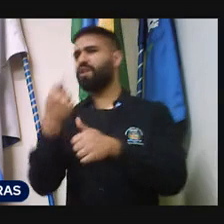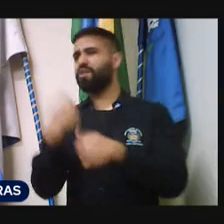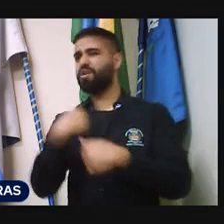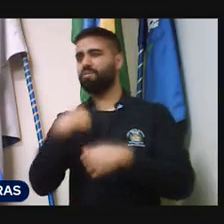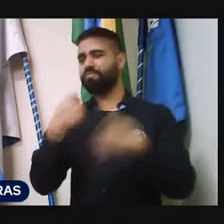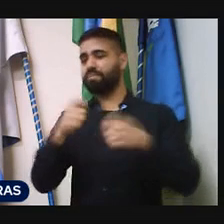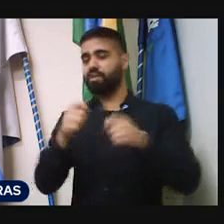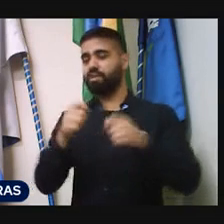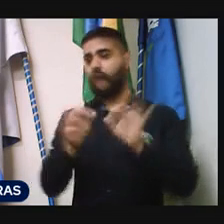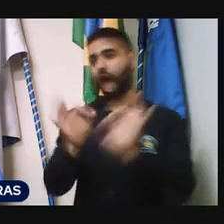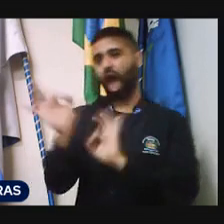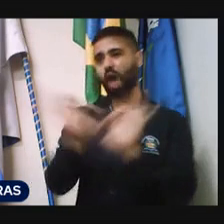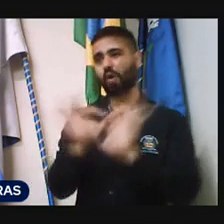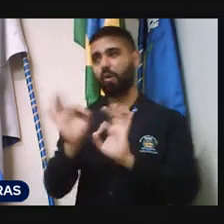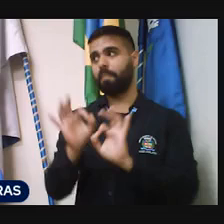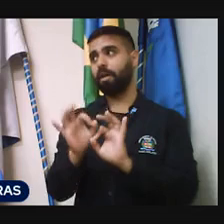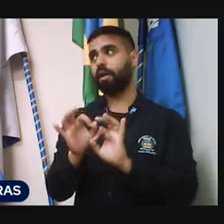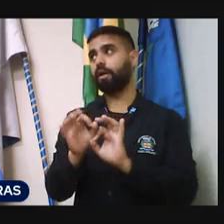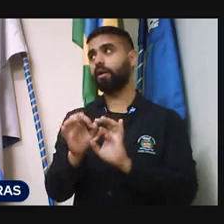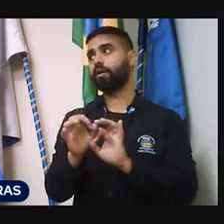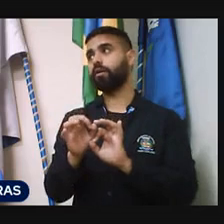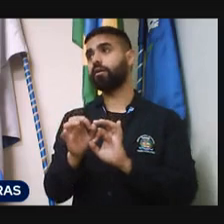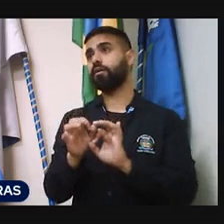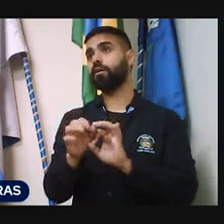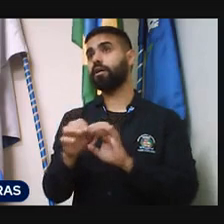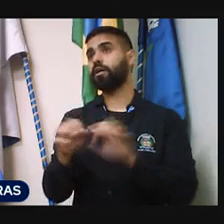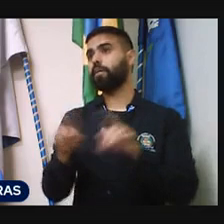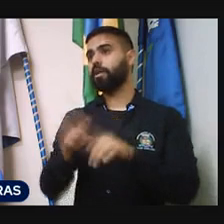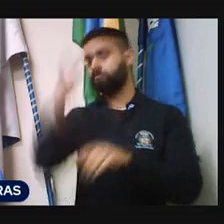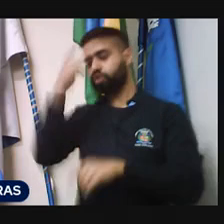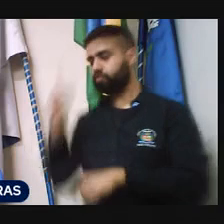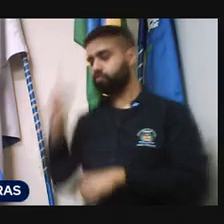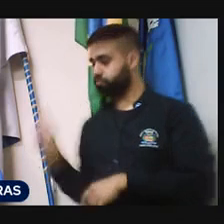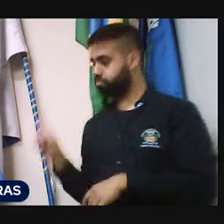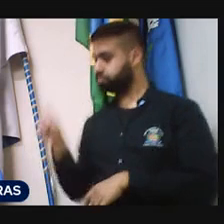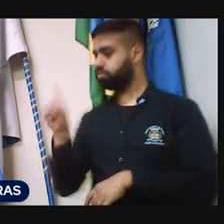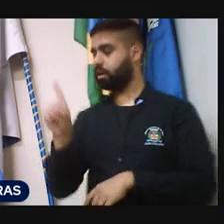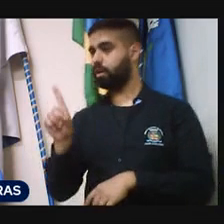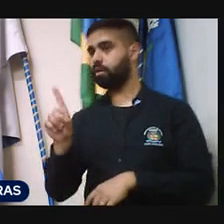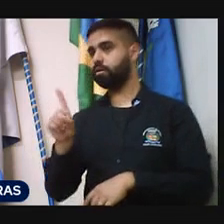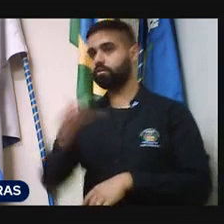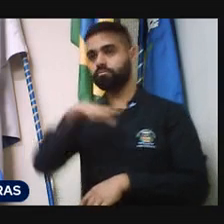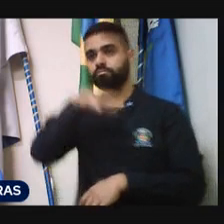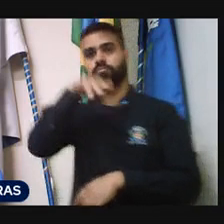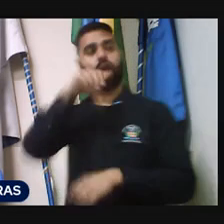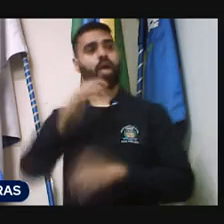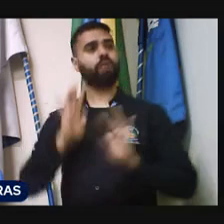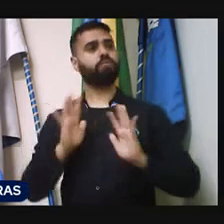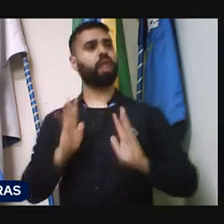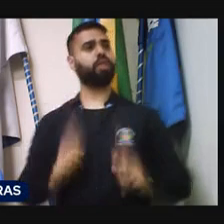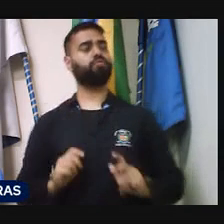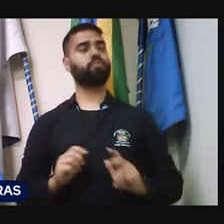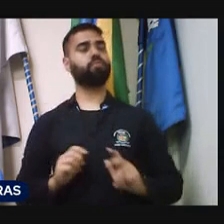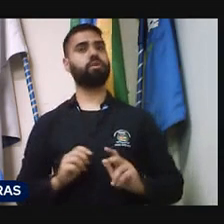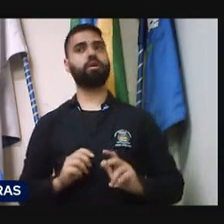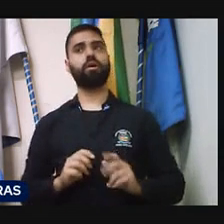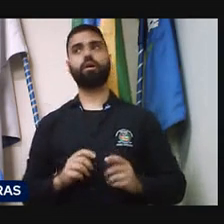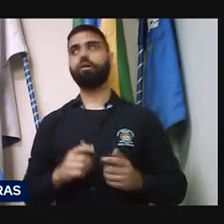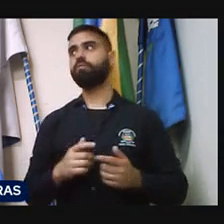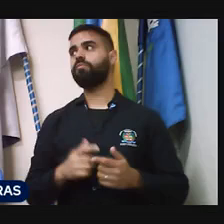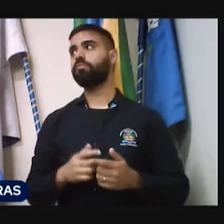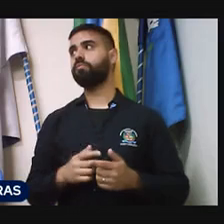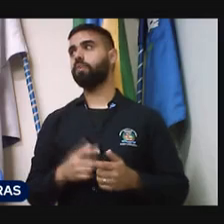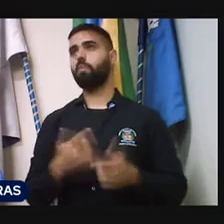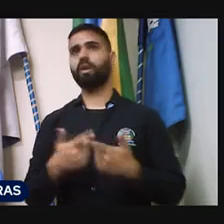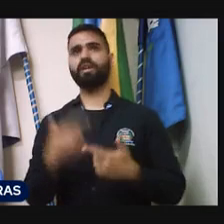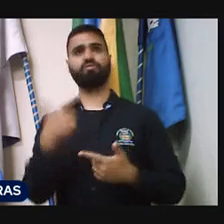eu preciso dar condições do seu ouvido aqui dentro e respirar uma limpeza Eu não eu